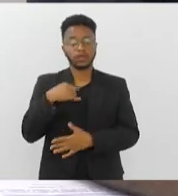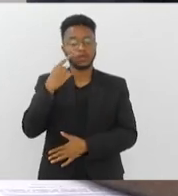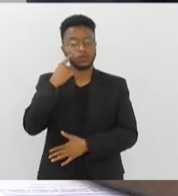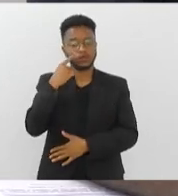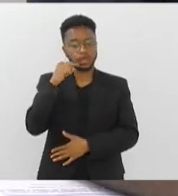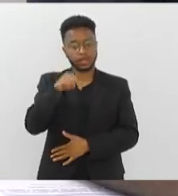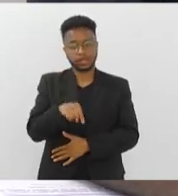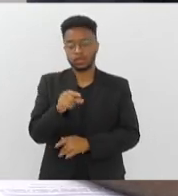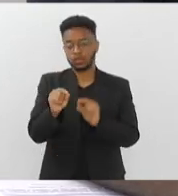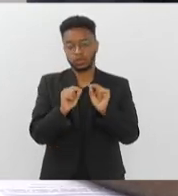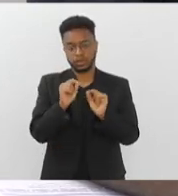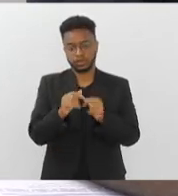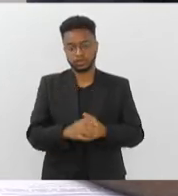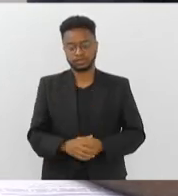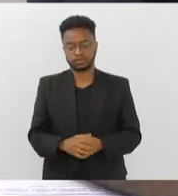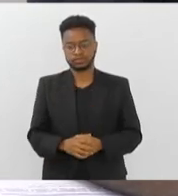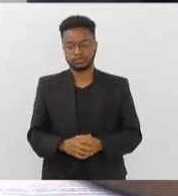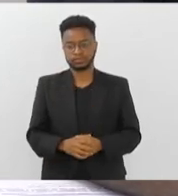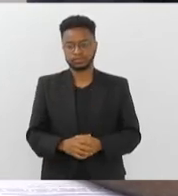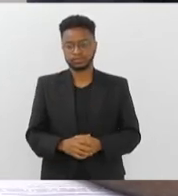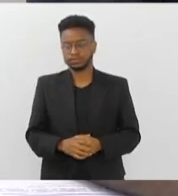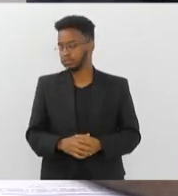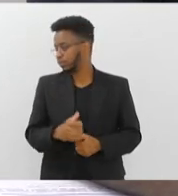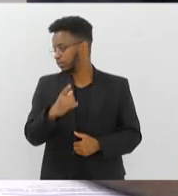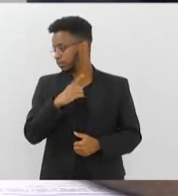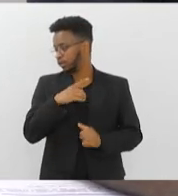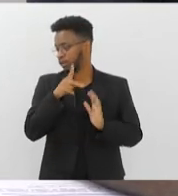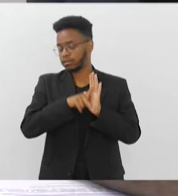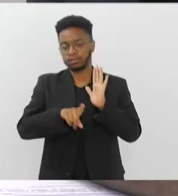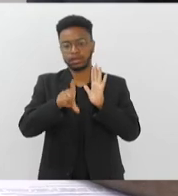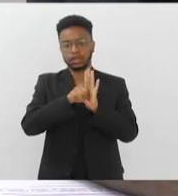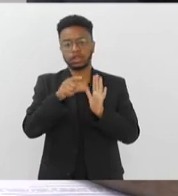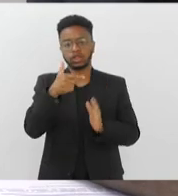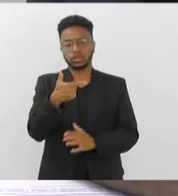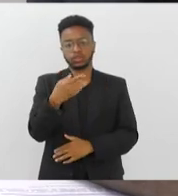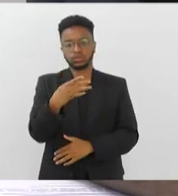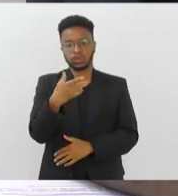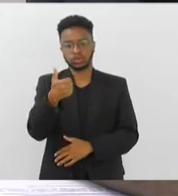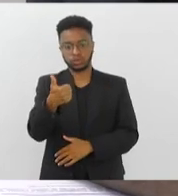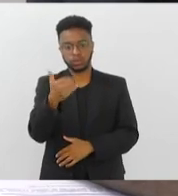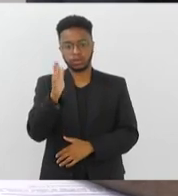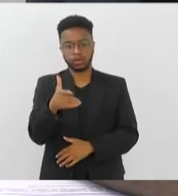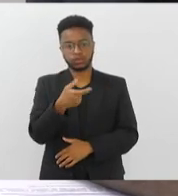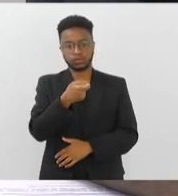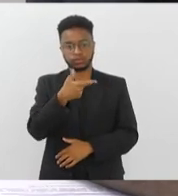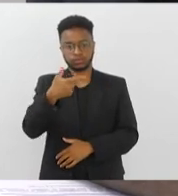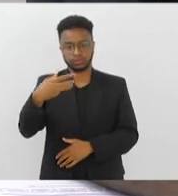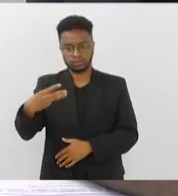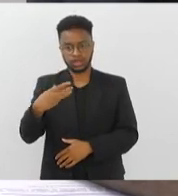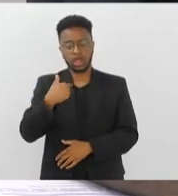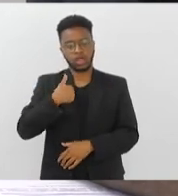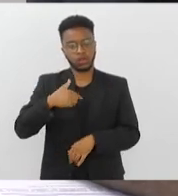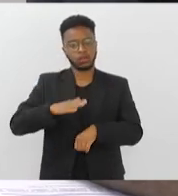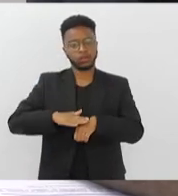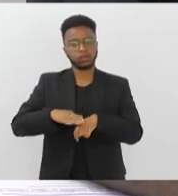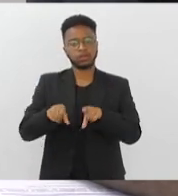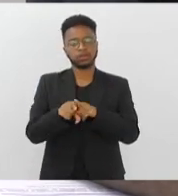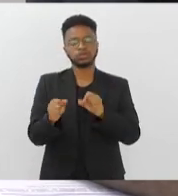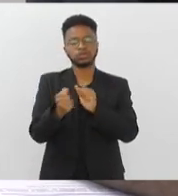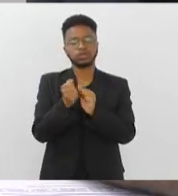Paulo. A gente tem um PL 241 de 23, que é meu e do deputado